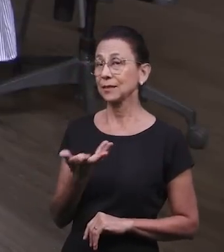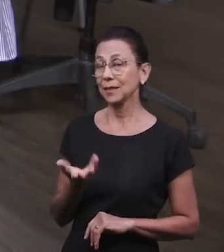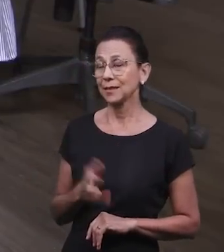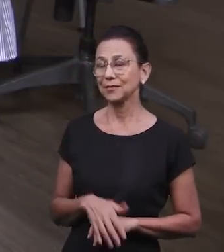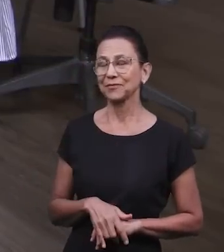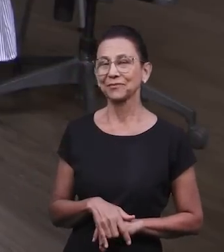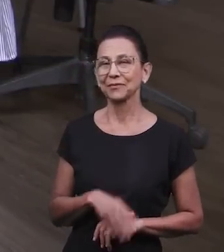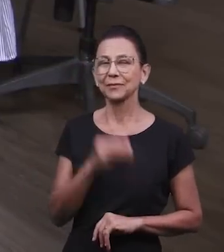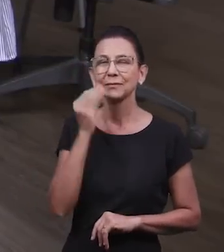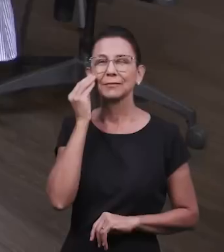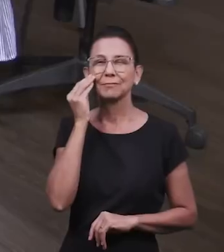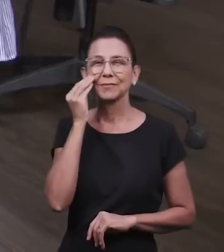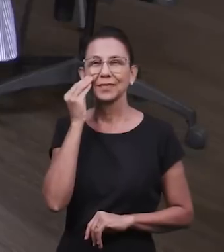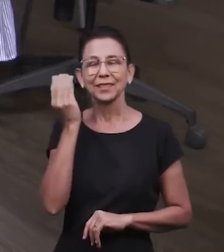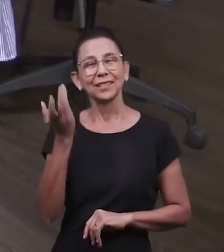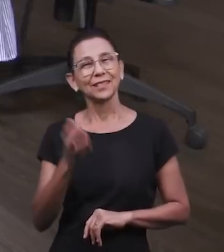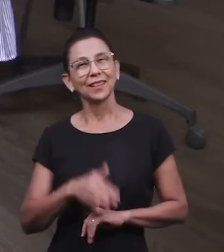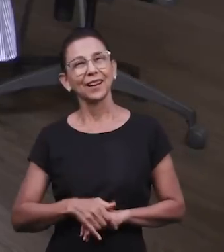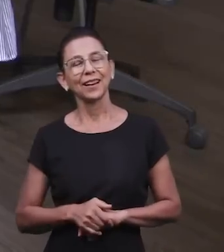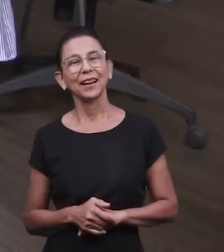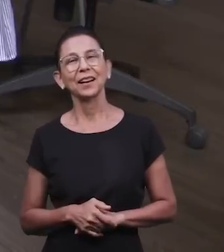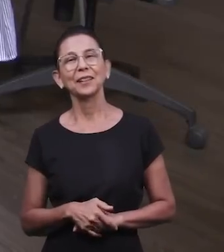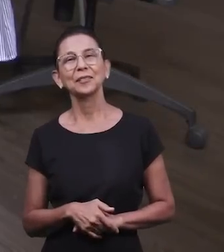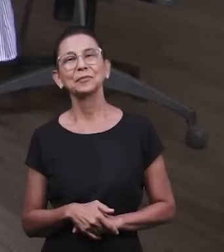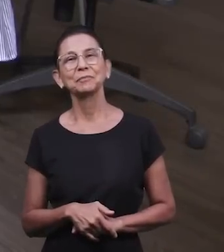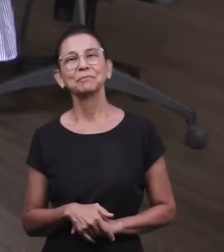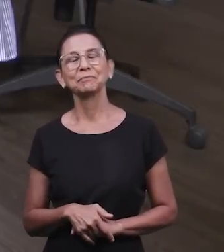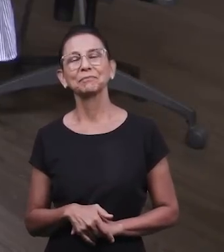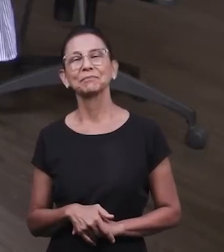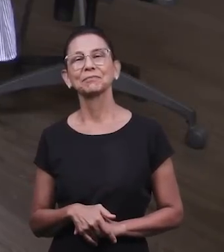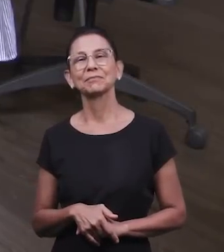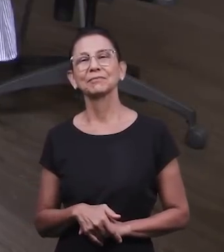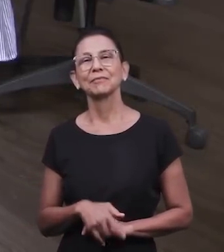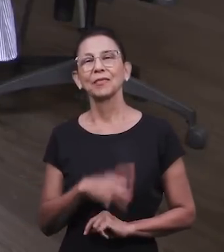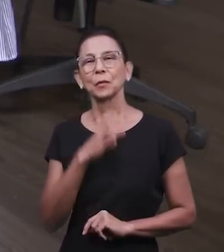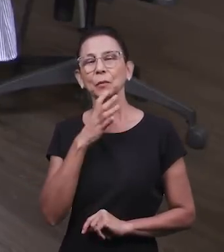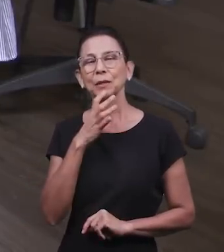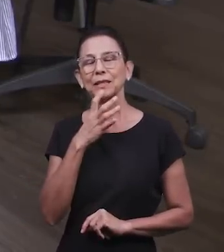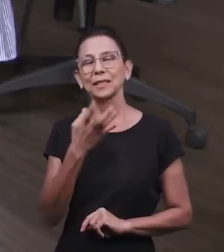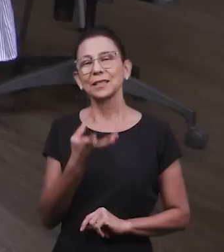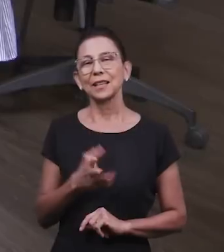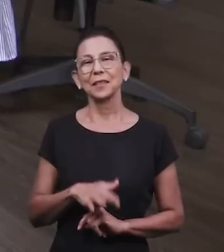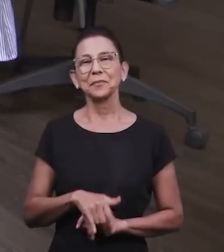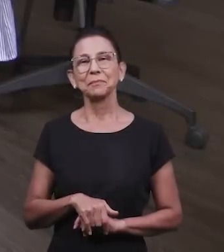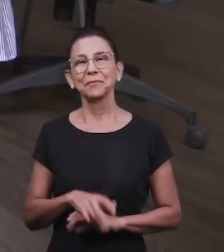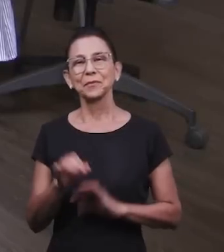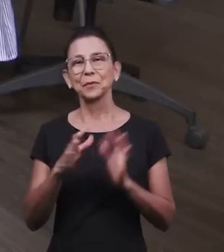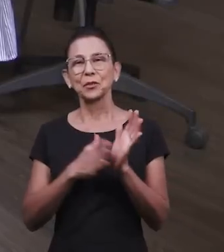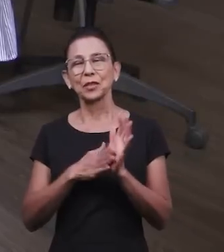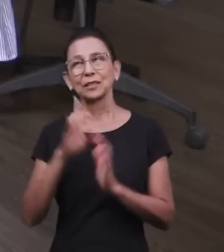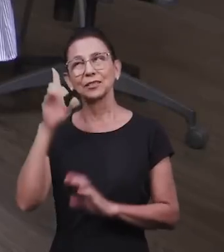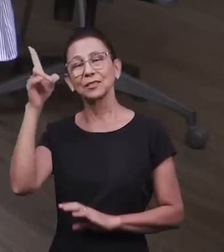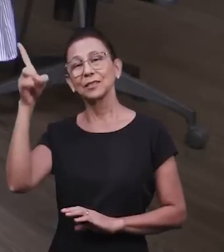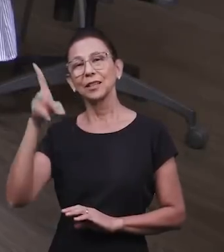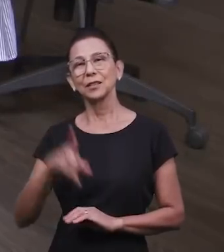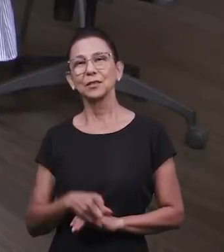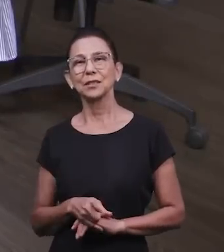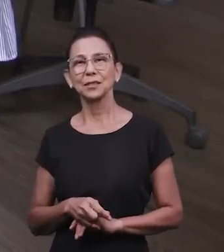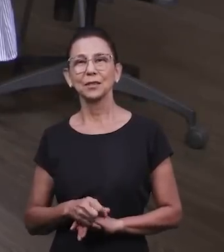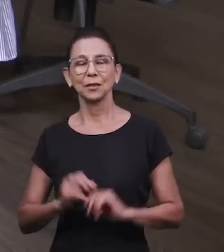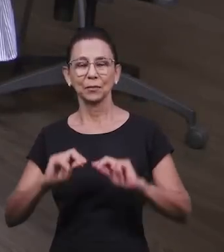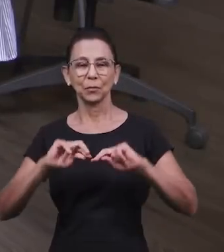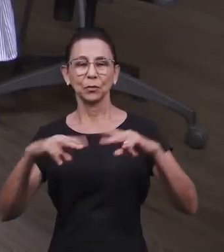oportunidade, se você quiser experimentar da mesma coisa que eu estou experimentando, acesse aqui, eu estou mandando o link,